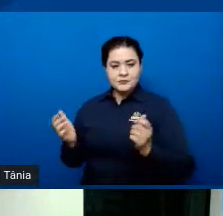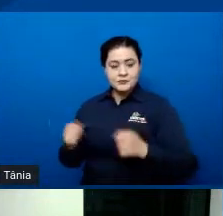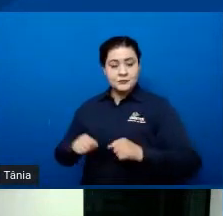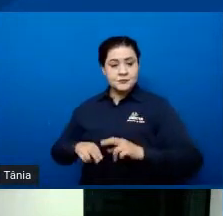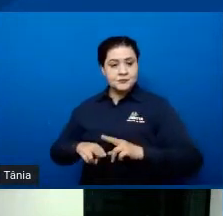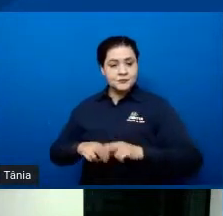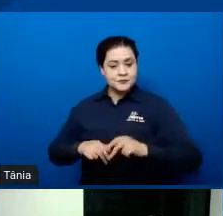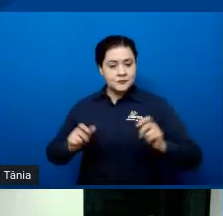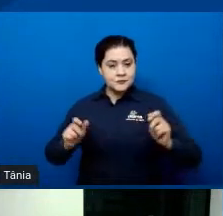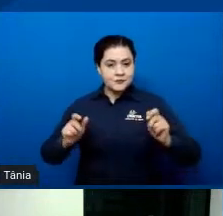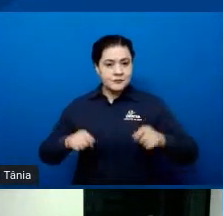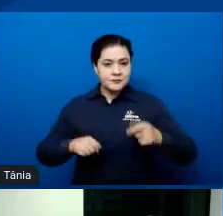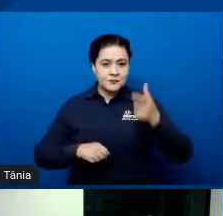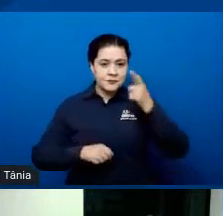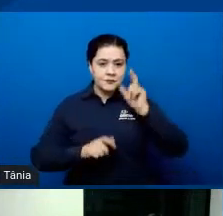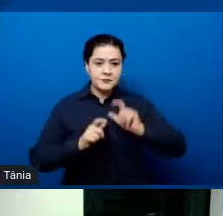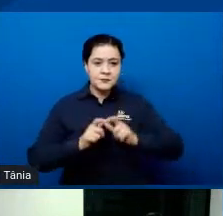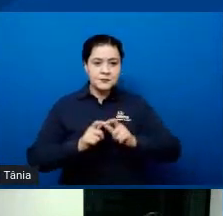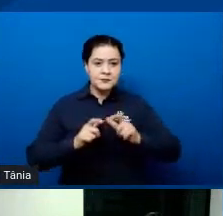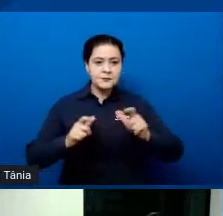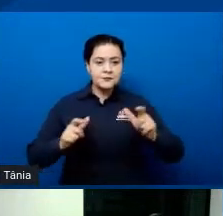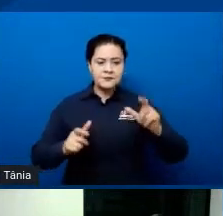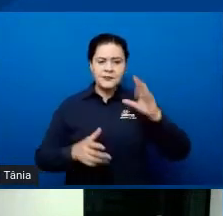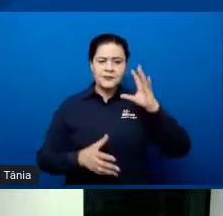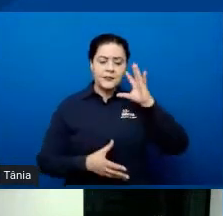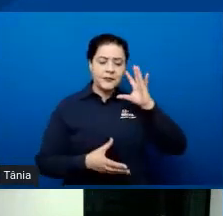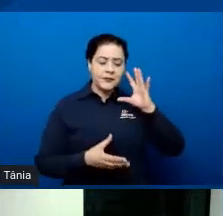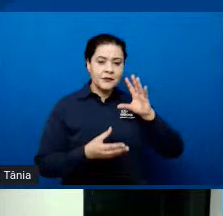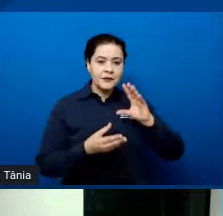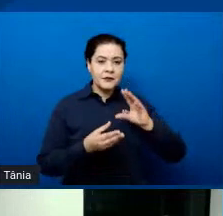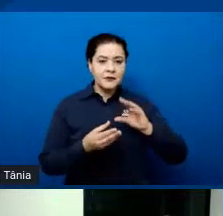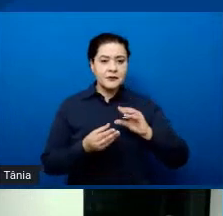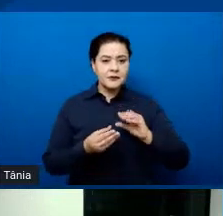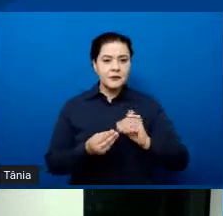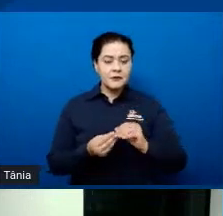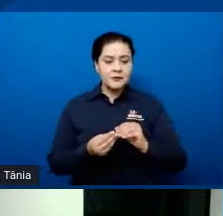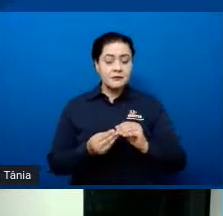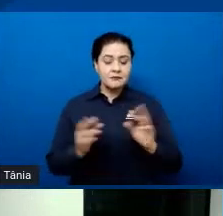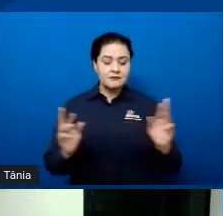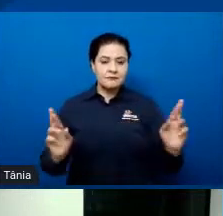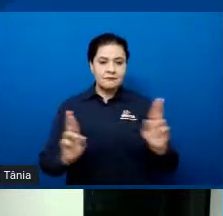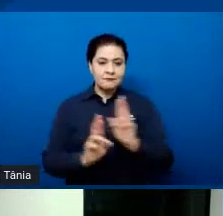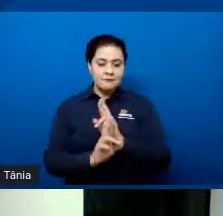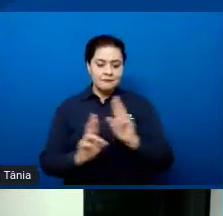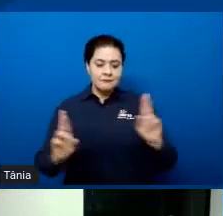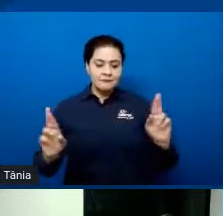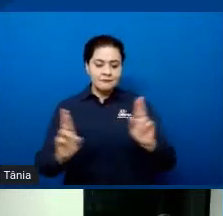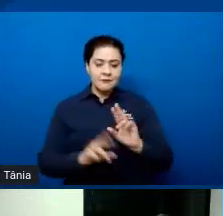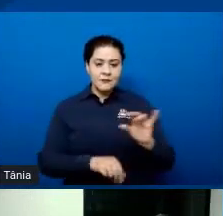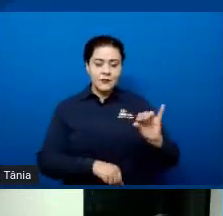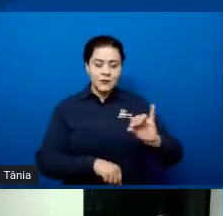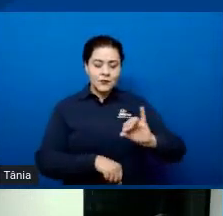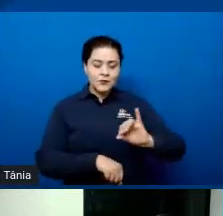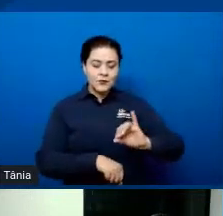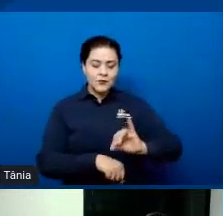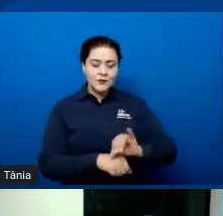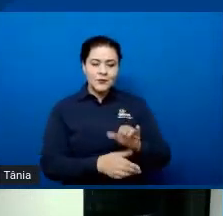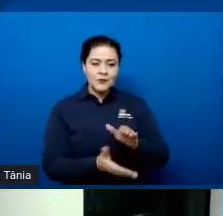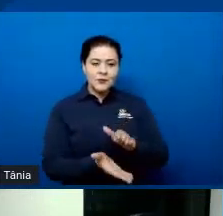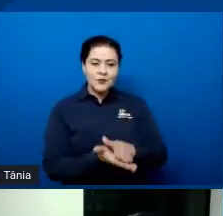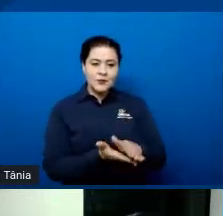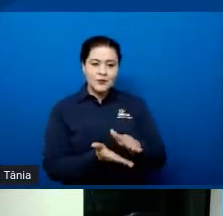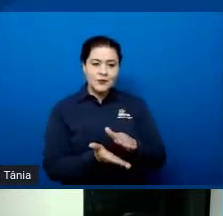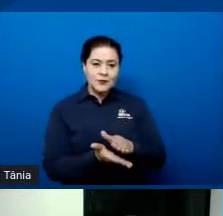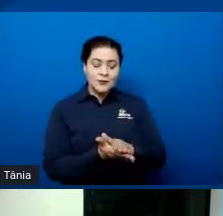uma possibilidade maior de entender, né, a relação daquele objeto impresso, tá, em